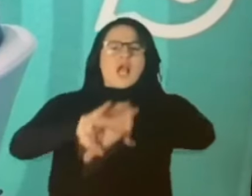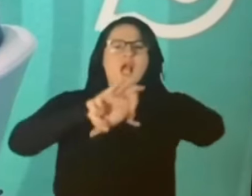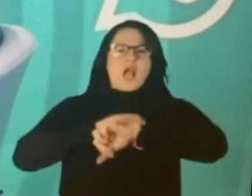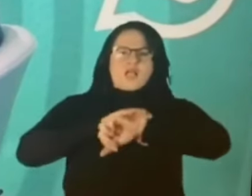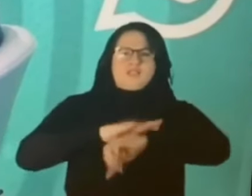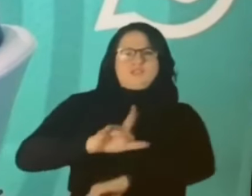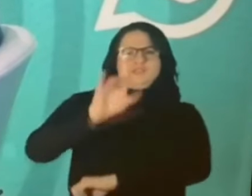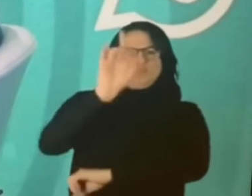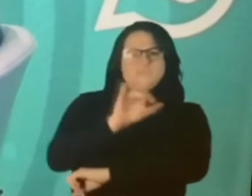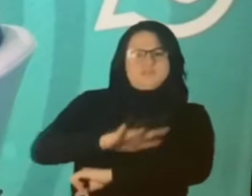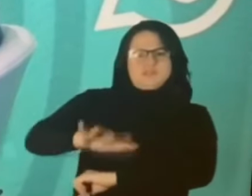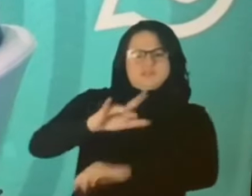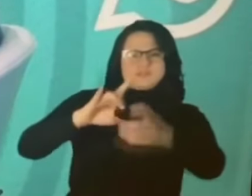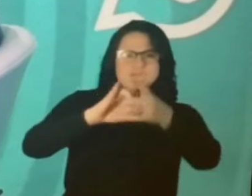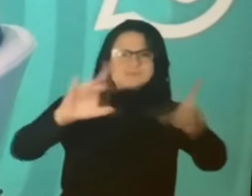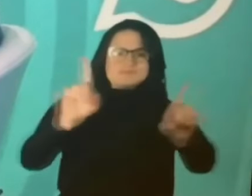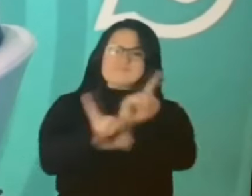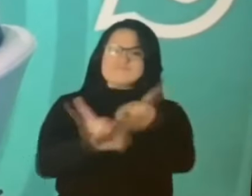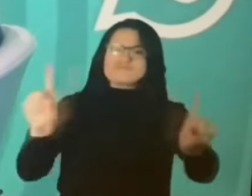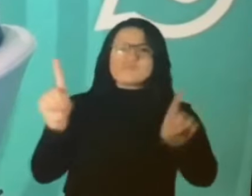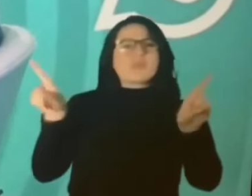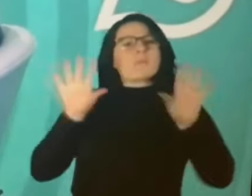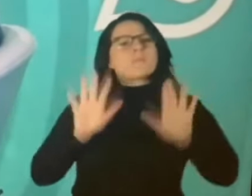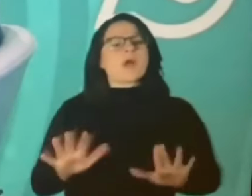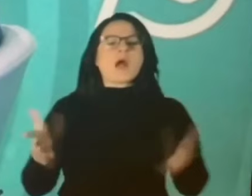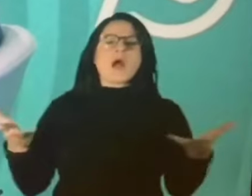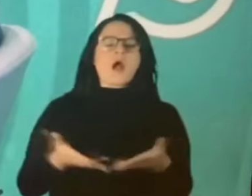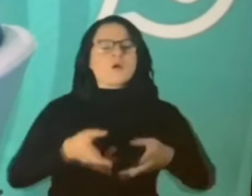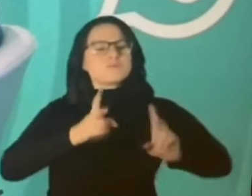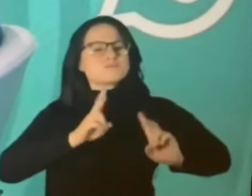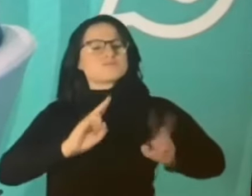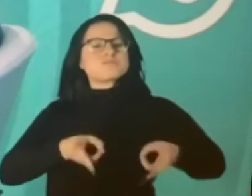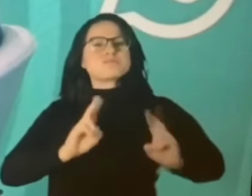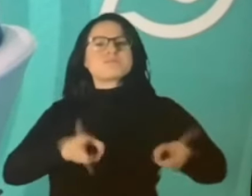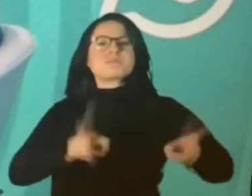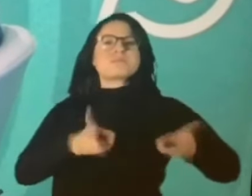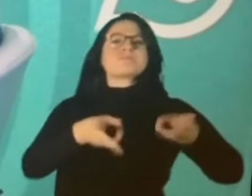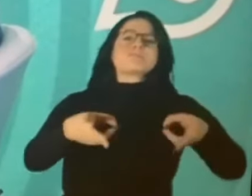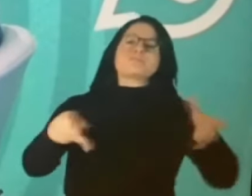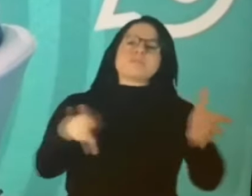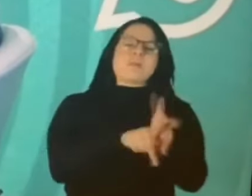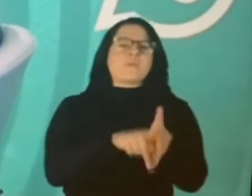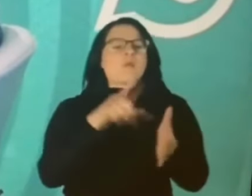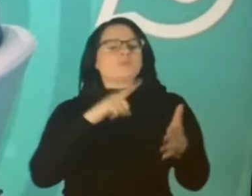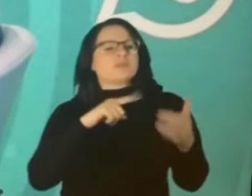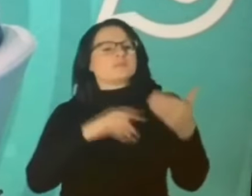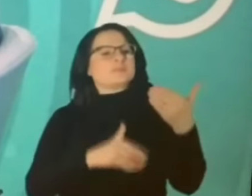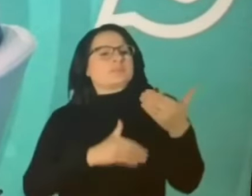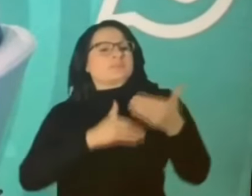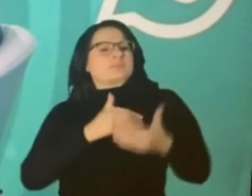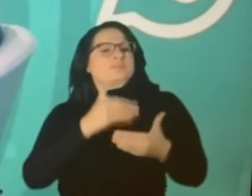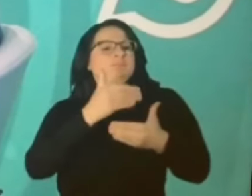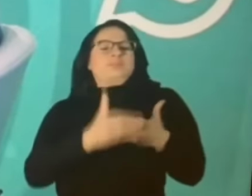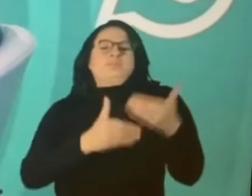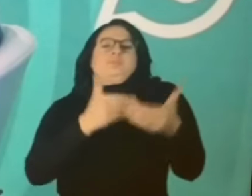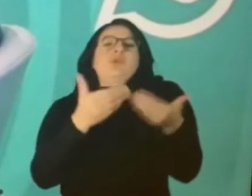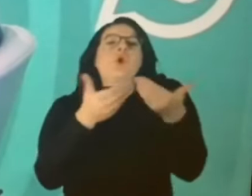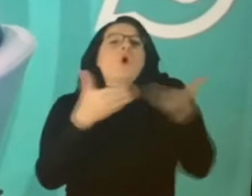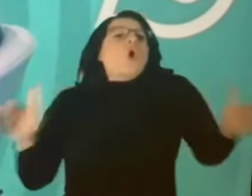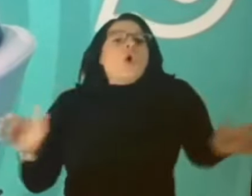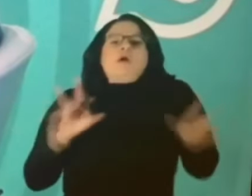democracia, mas um instrumento mantenedor da abertura dos processos, do processo democrático,